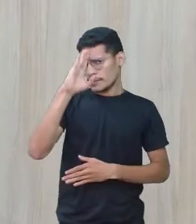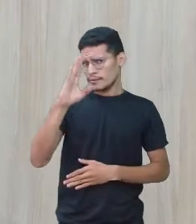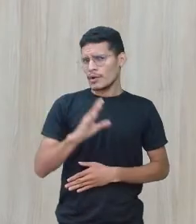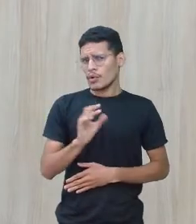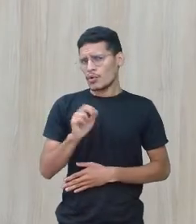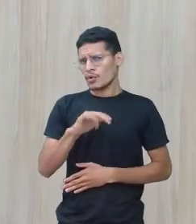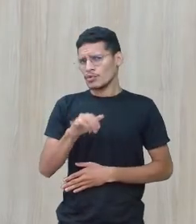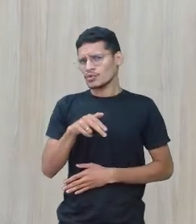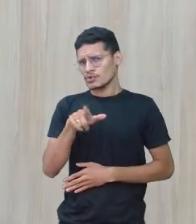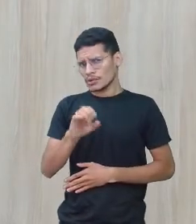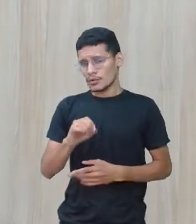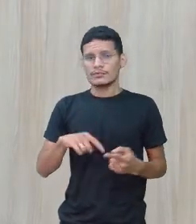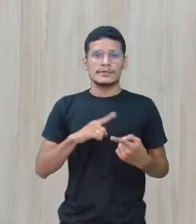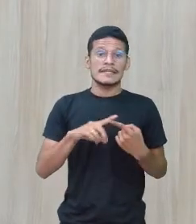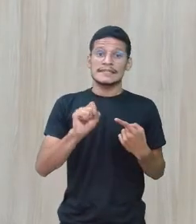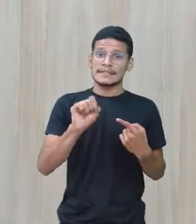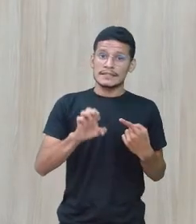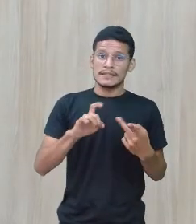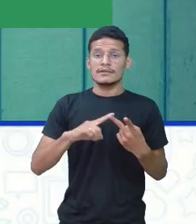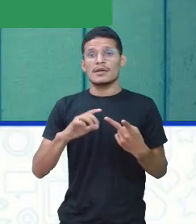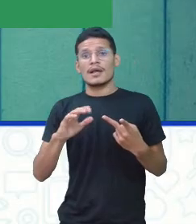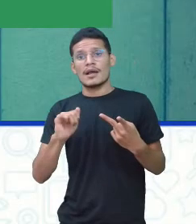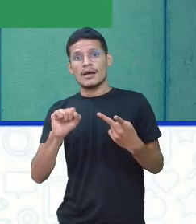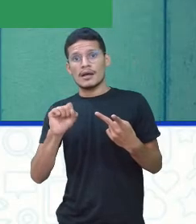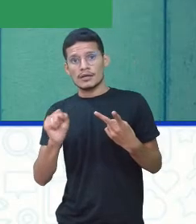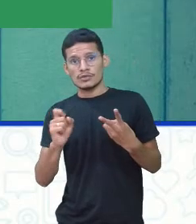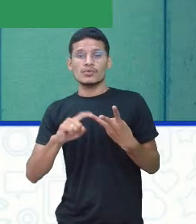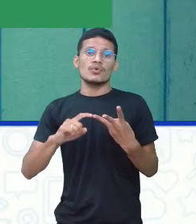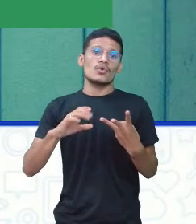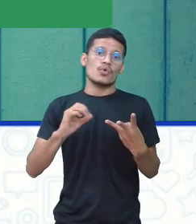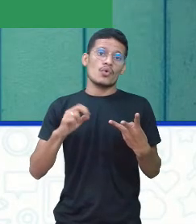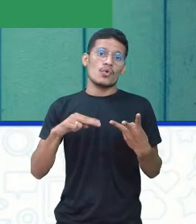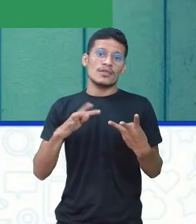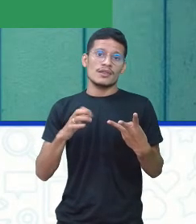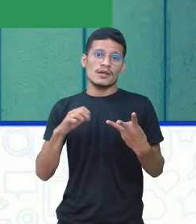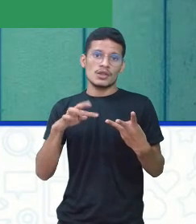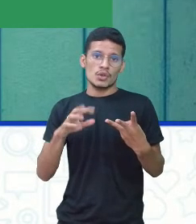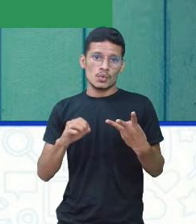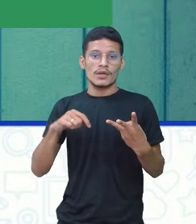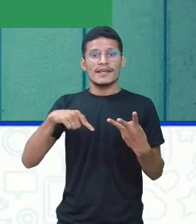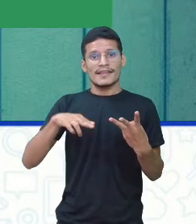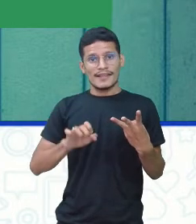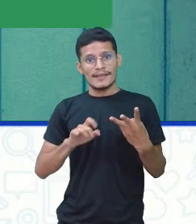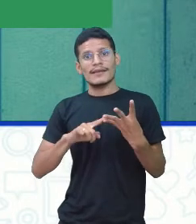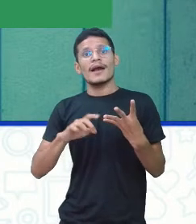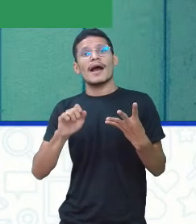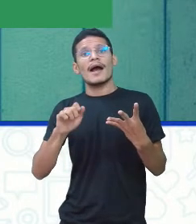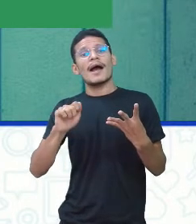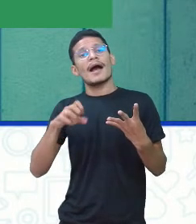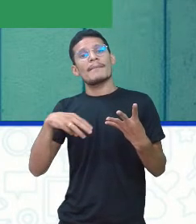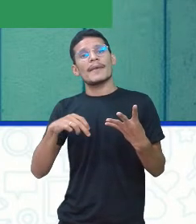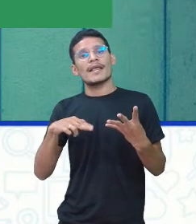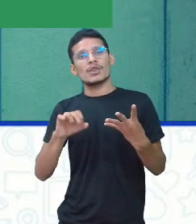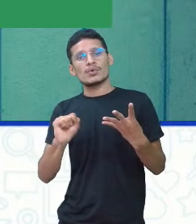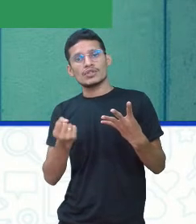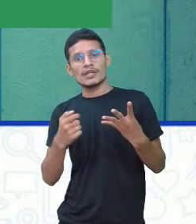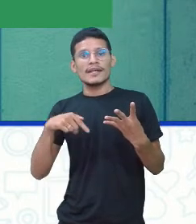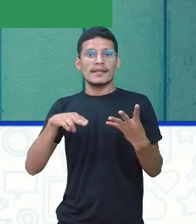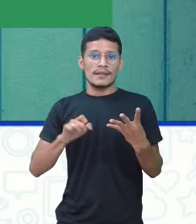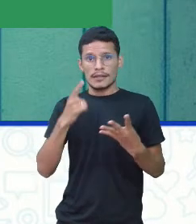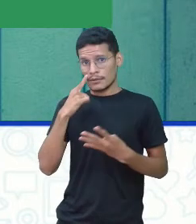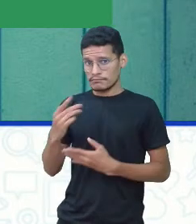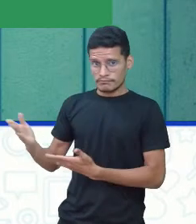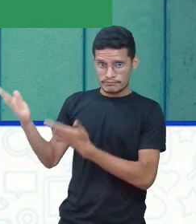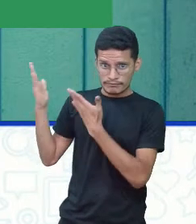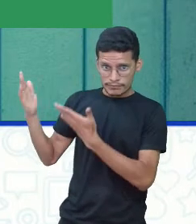conjunções? Se, caso, contanto que, salvo, a menos que, a não ser que, desde que.